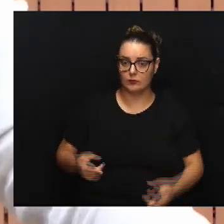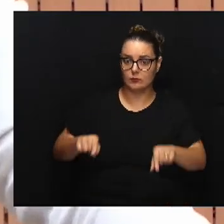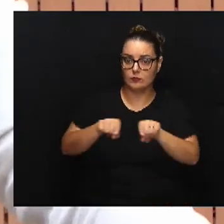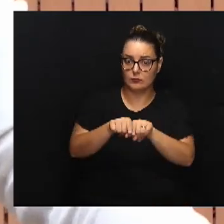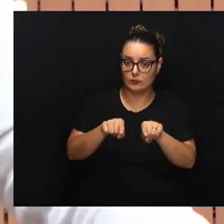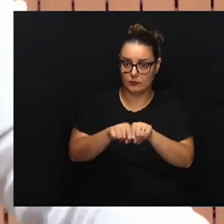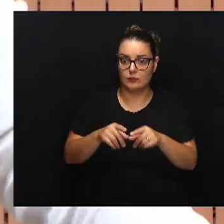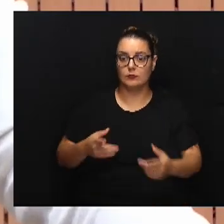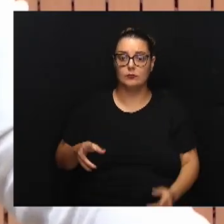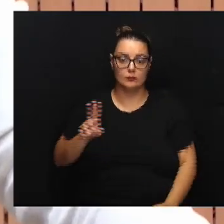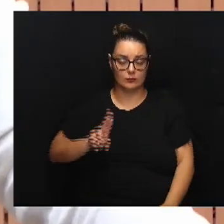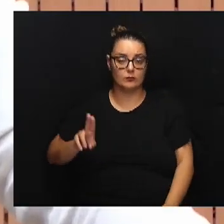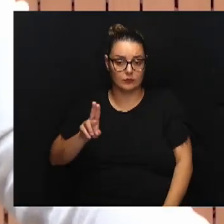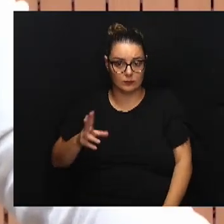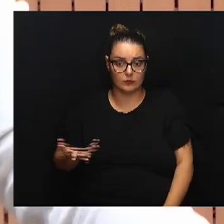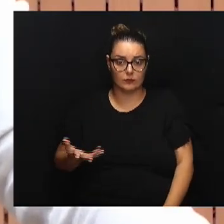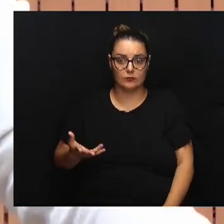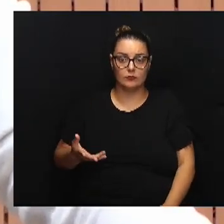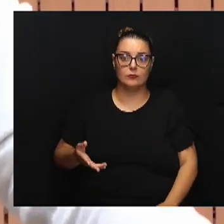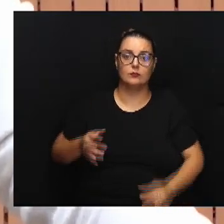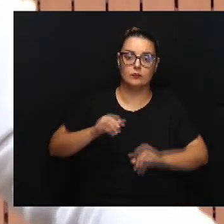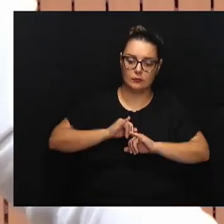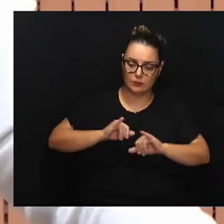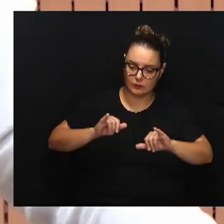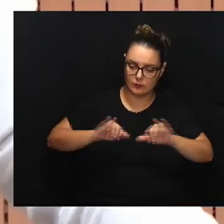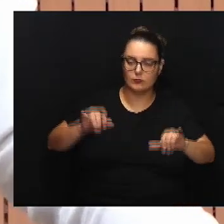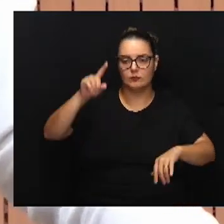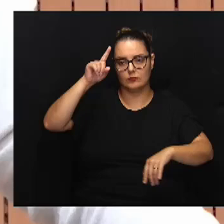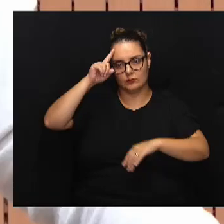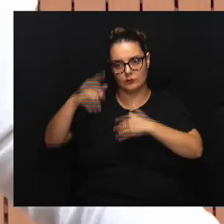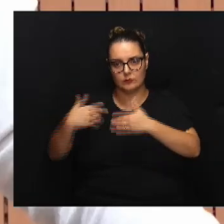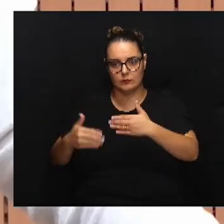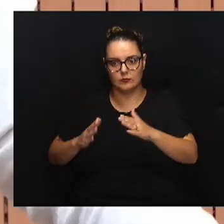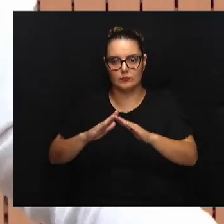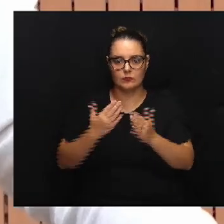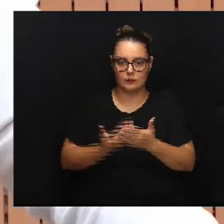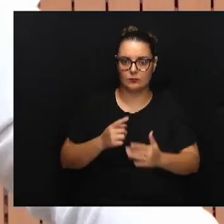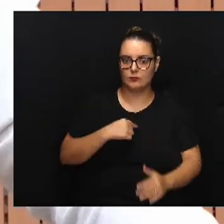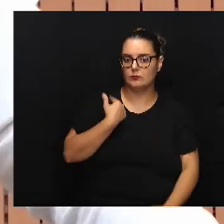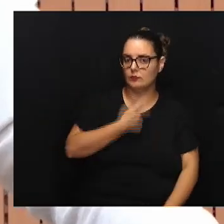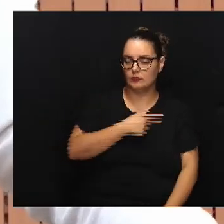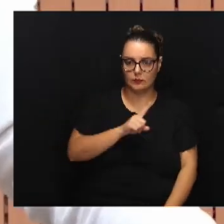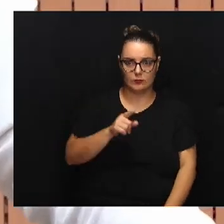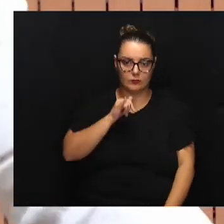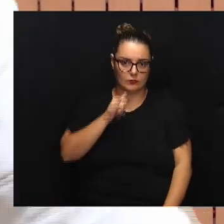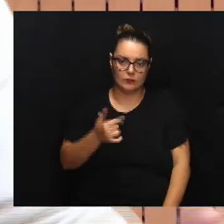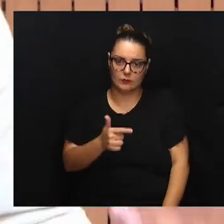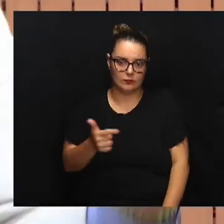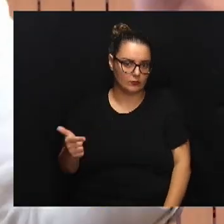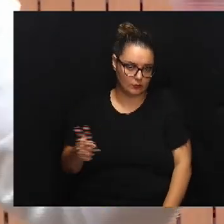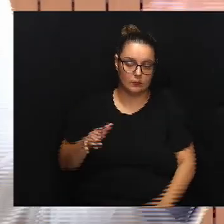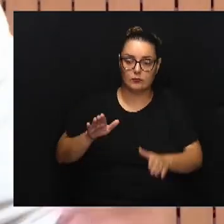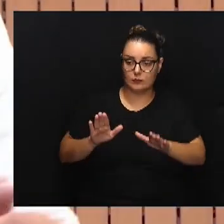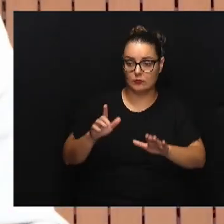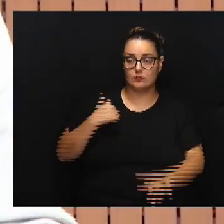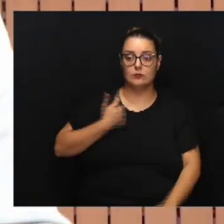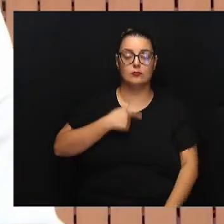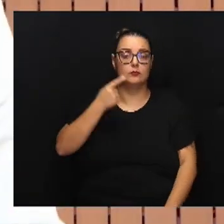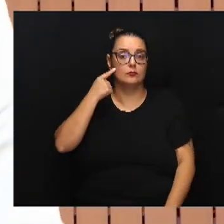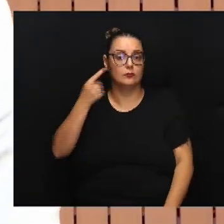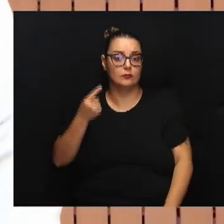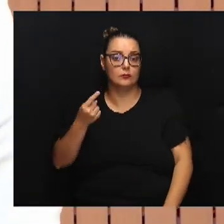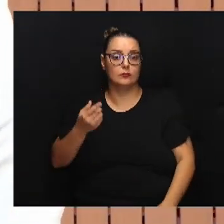também utilizado, empregado no dia a dia da escola. Né? Não estamos dizendo que não existe, né, mas nossa ideia é